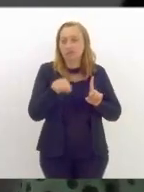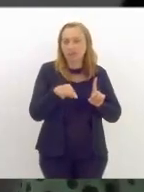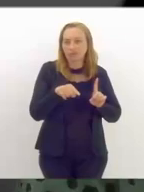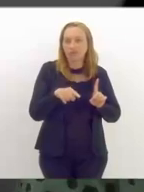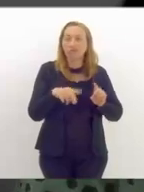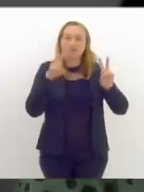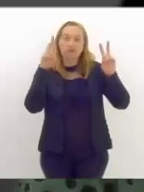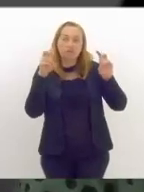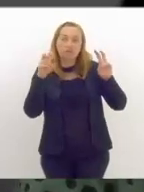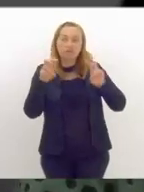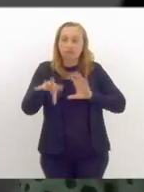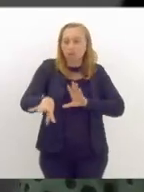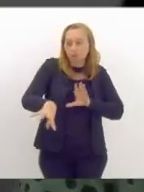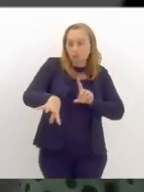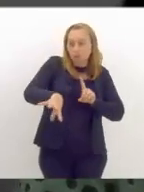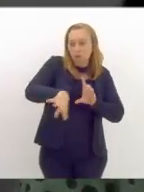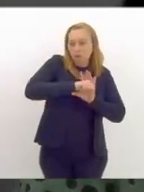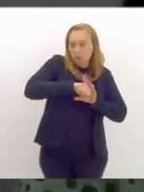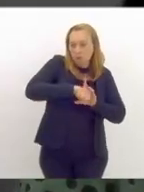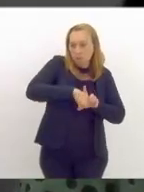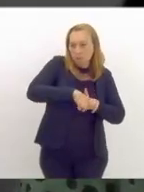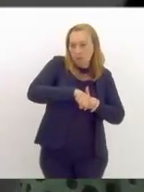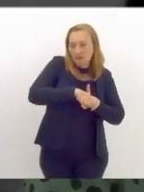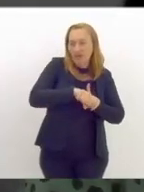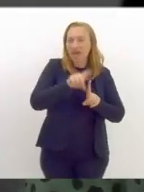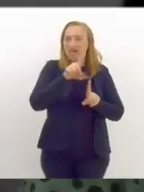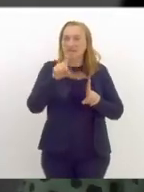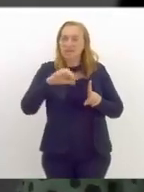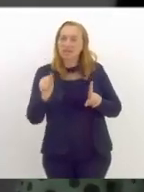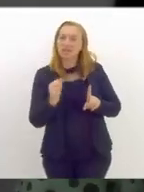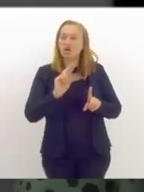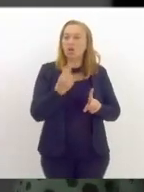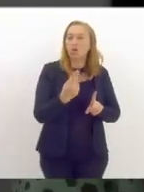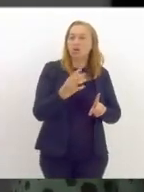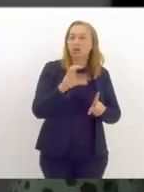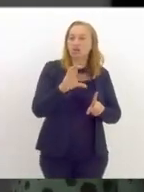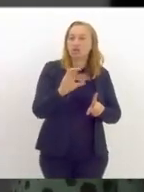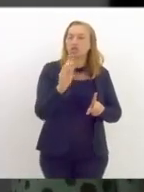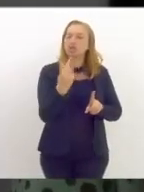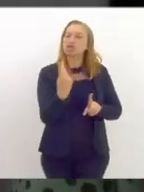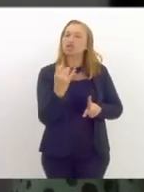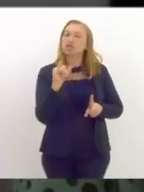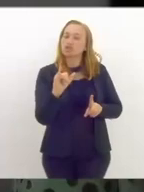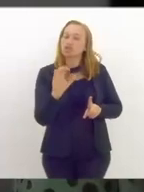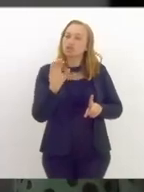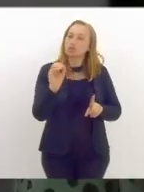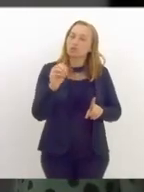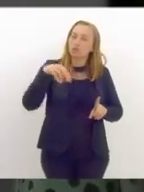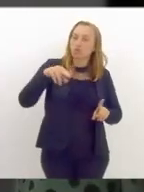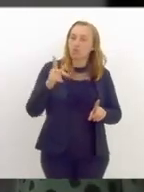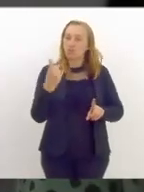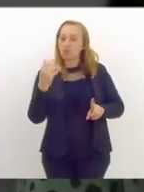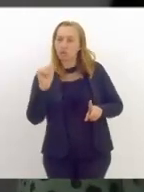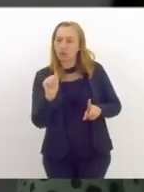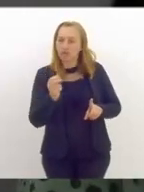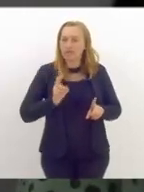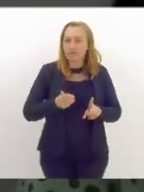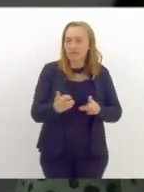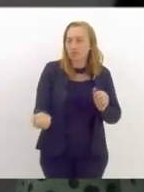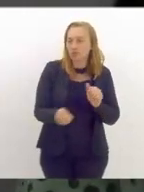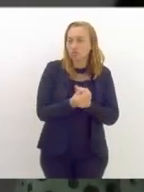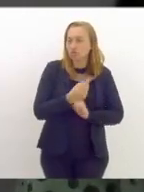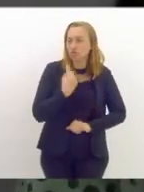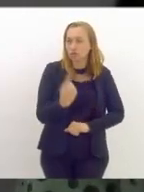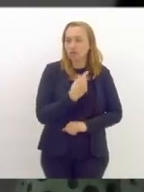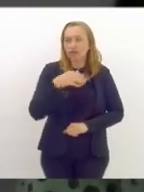questão de contrair a Zika ou a chikungunya, e quem estava sempre conosco era o Dr. Alexandre Kiep, que naquele momento